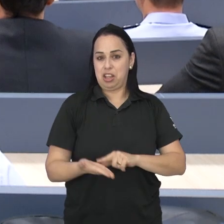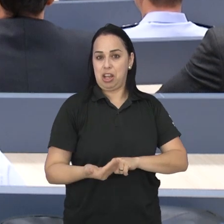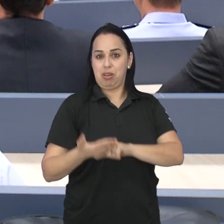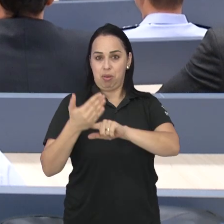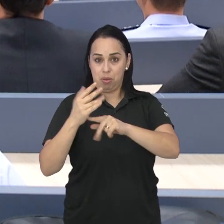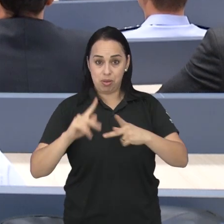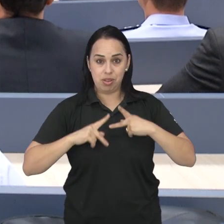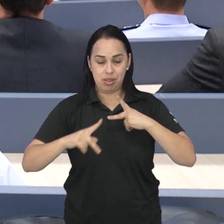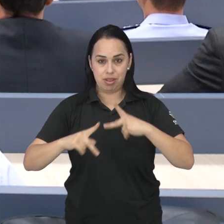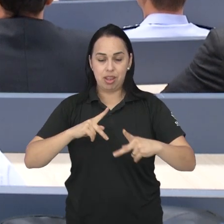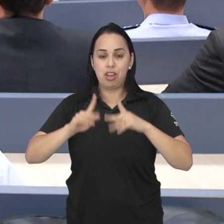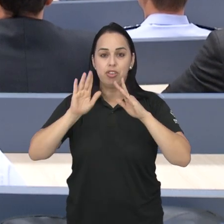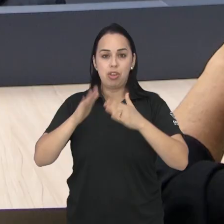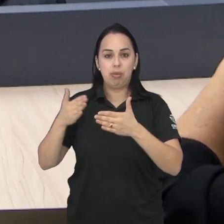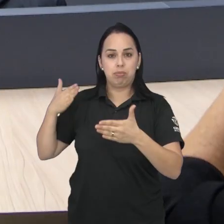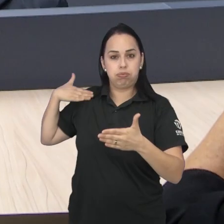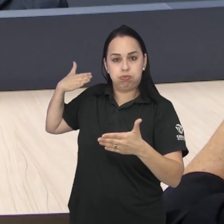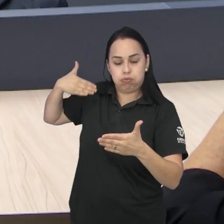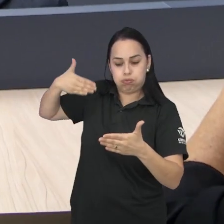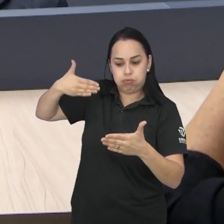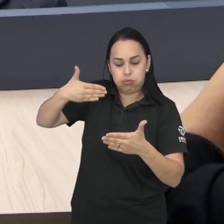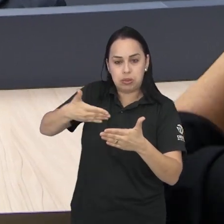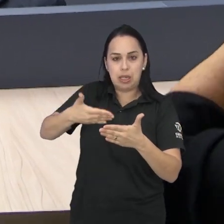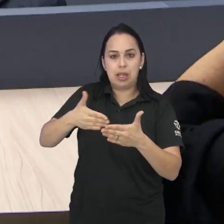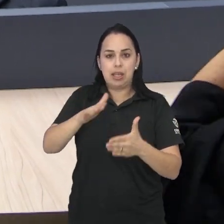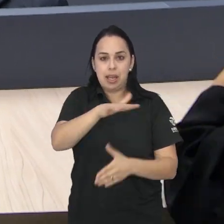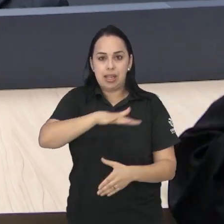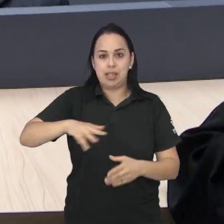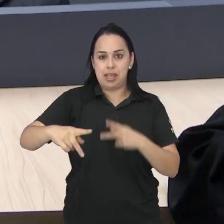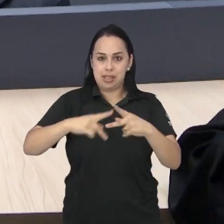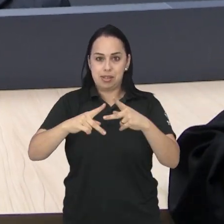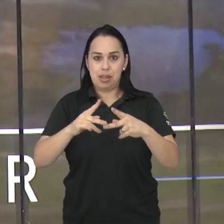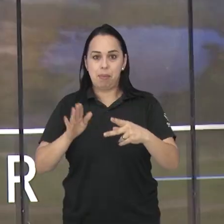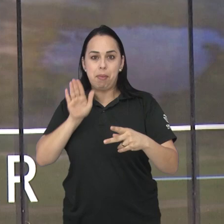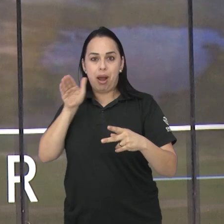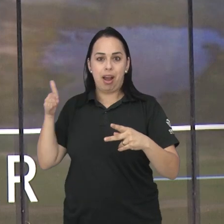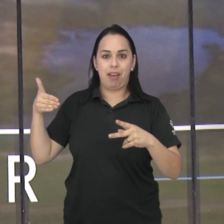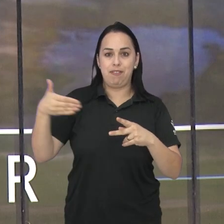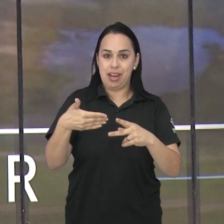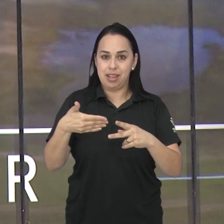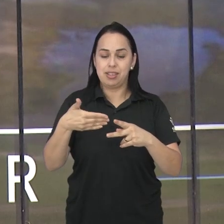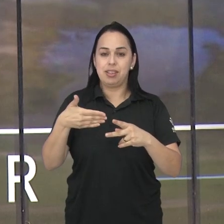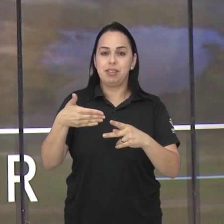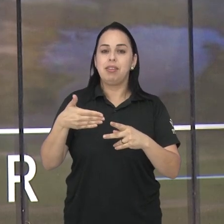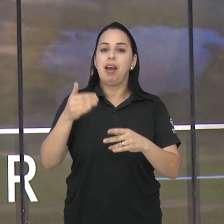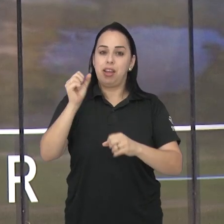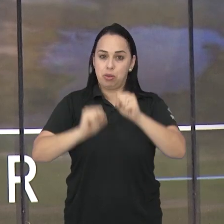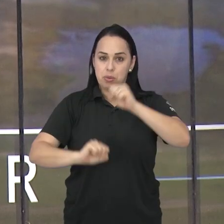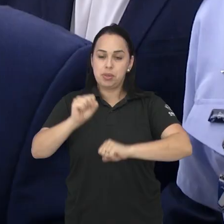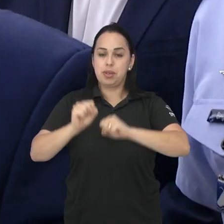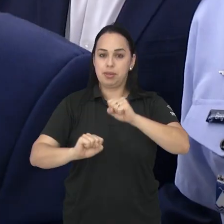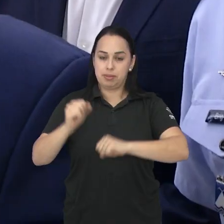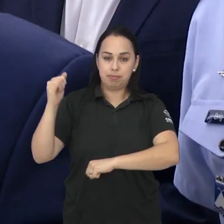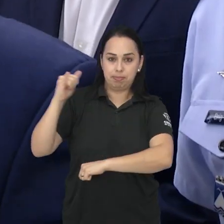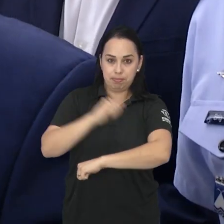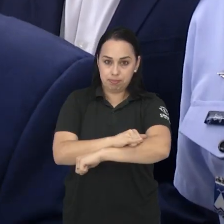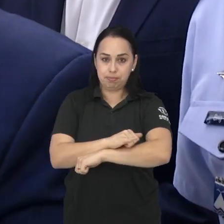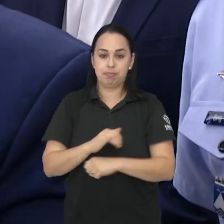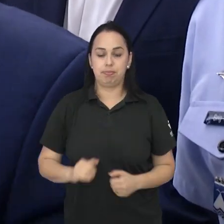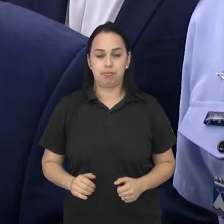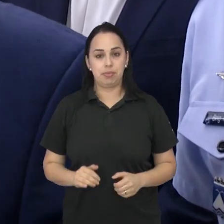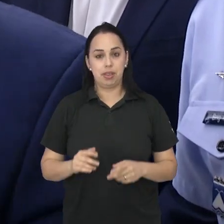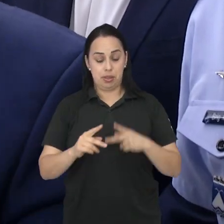identidade tecnológica de São José, que já se estabelece como referência da indústria aeroespacial brasileira. São José dos